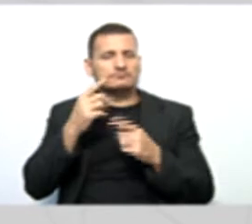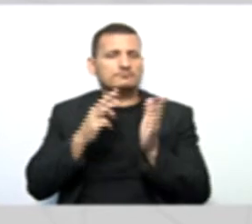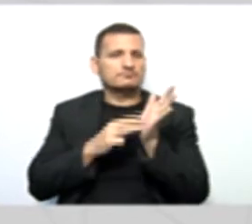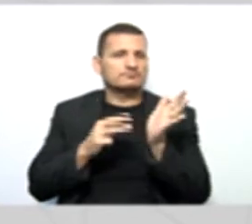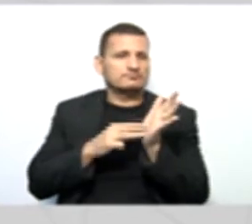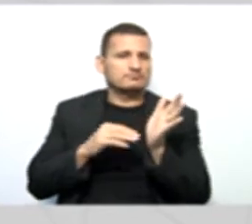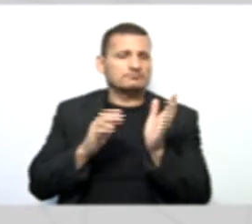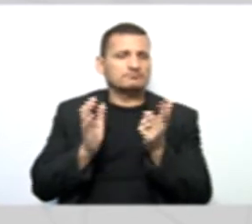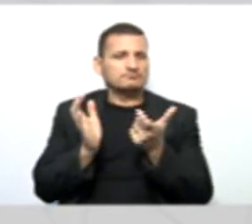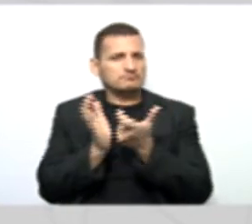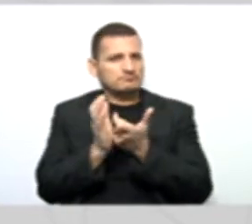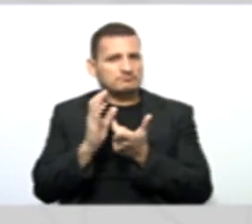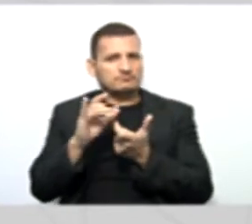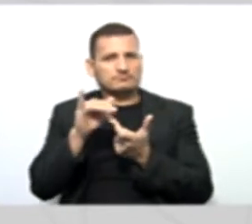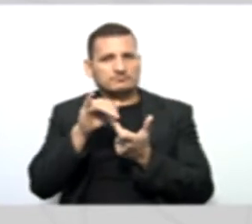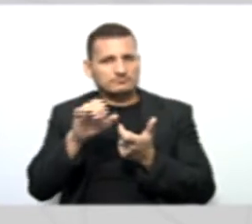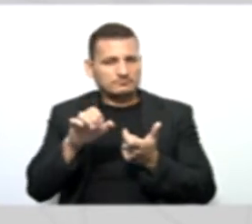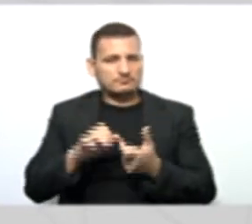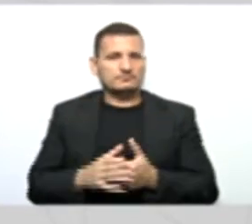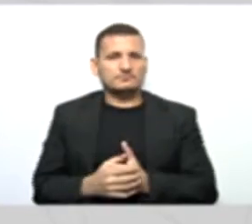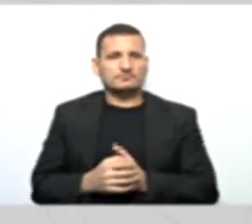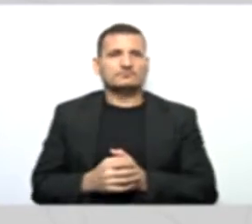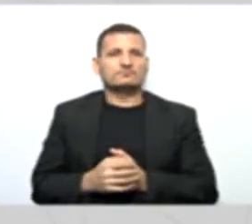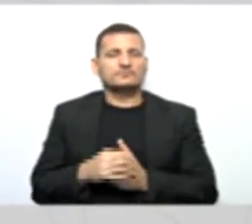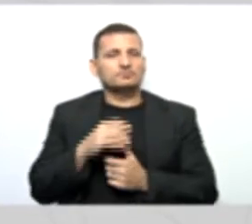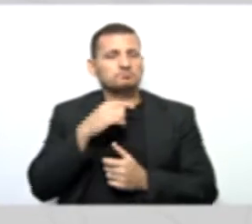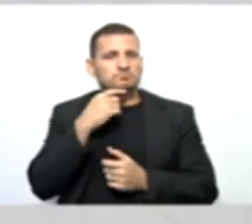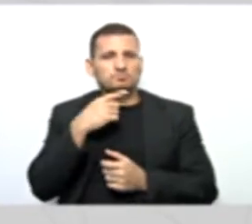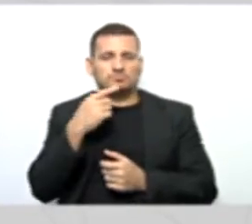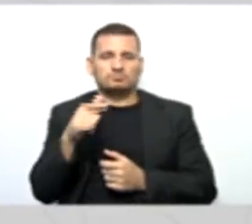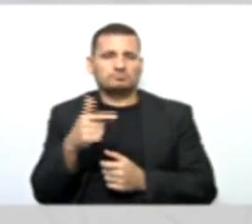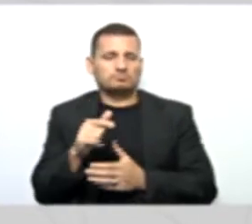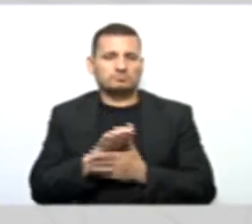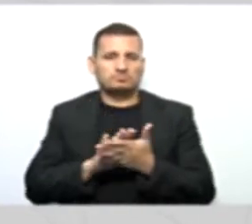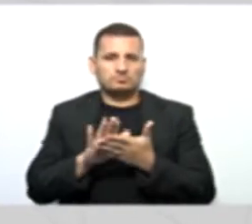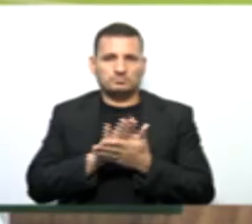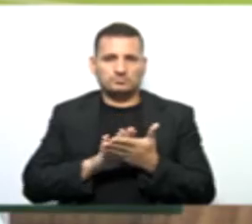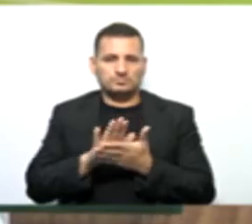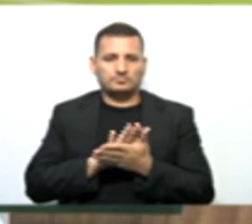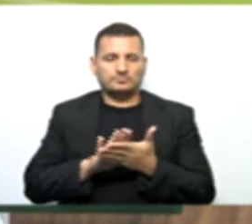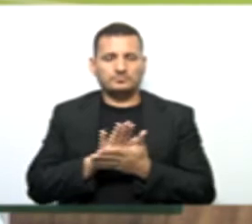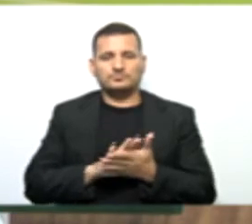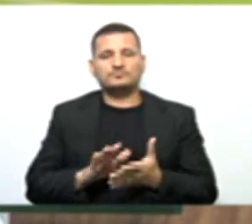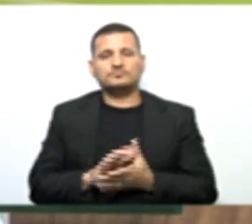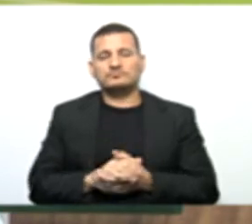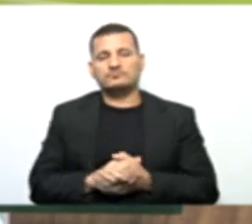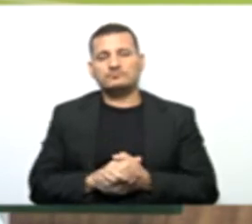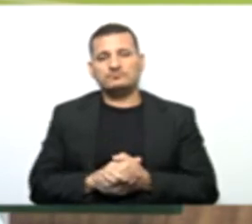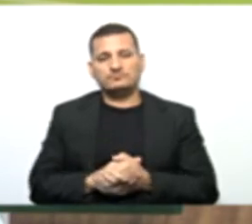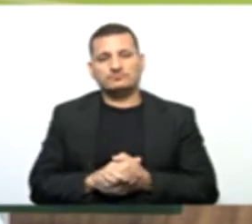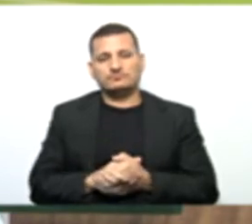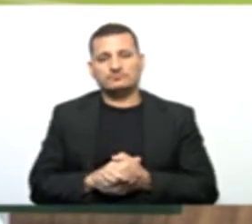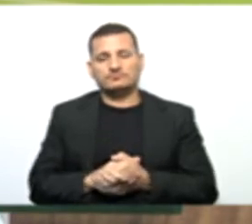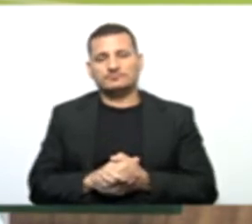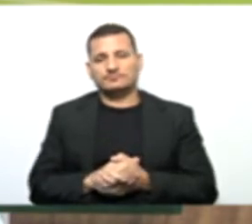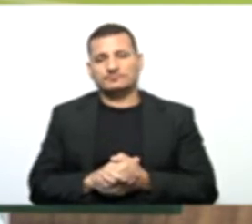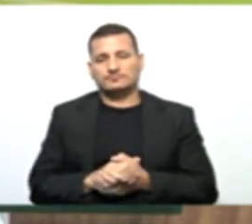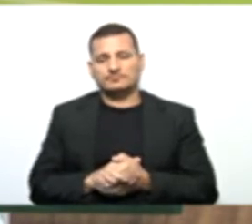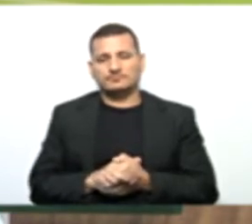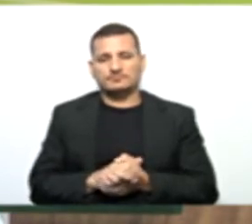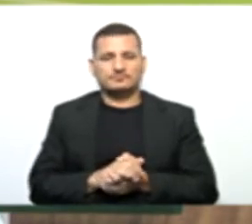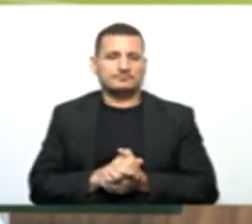de classe? Não, nenhuma dúvida no momento, mas fico aqui